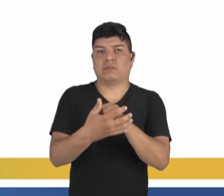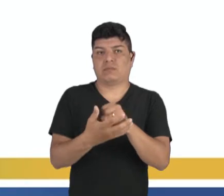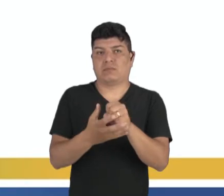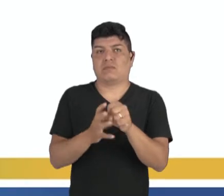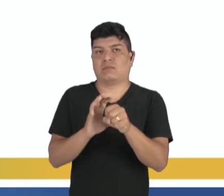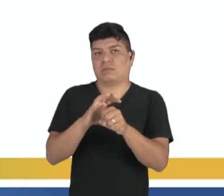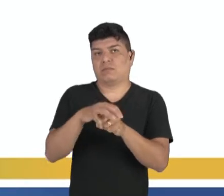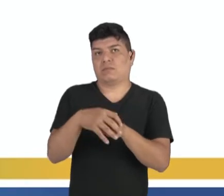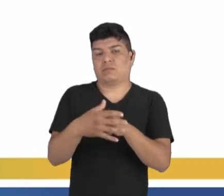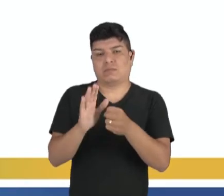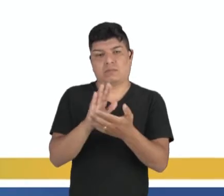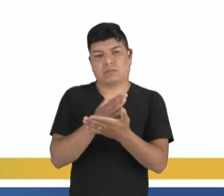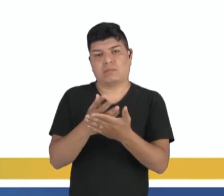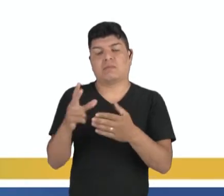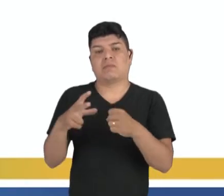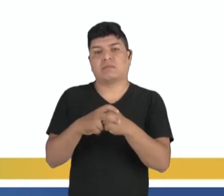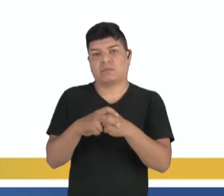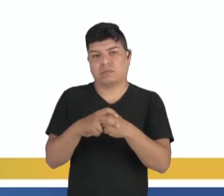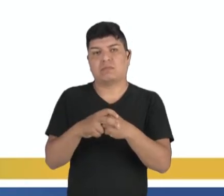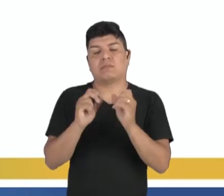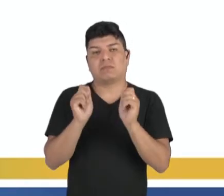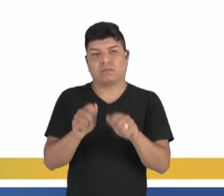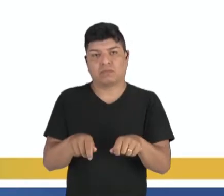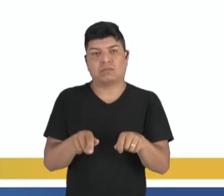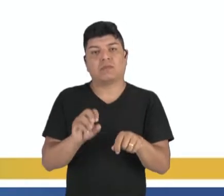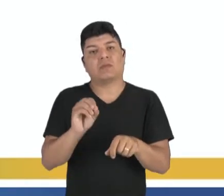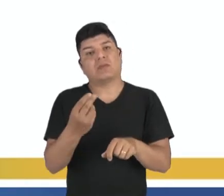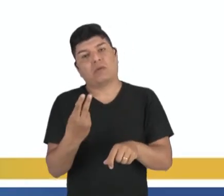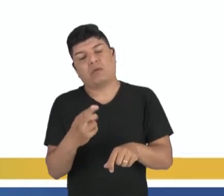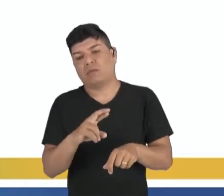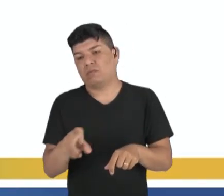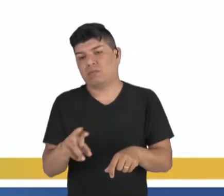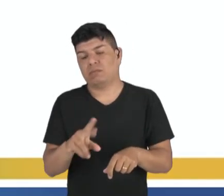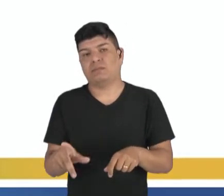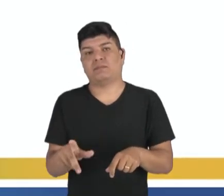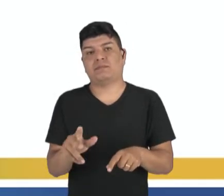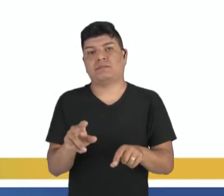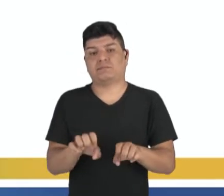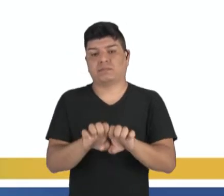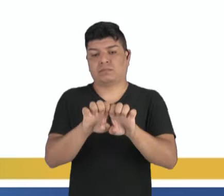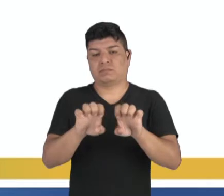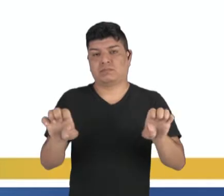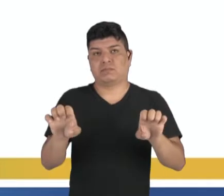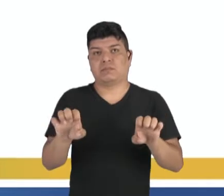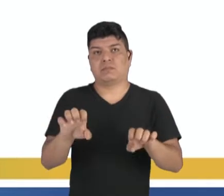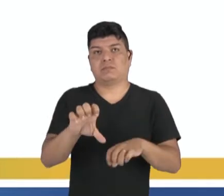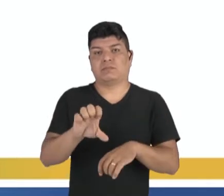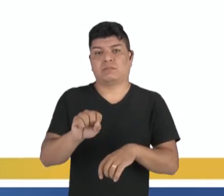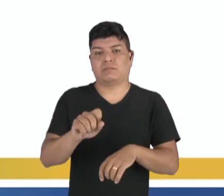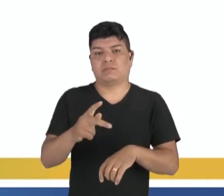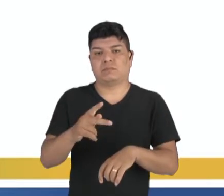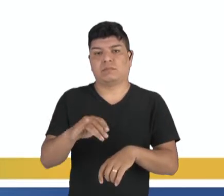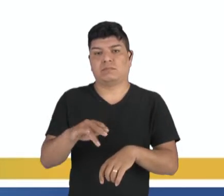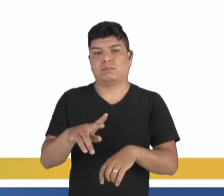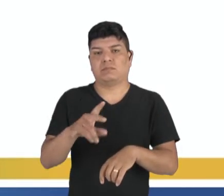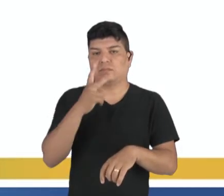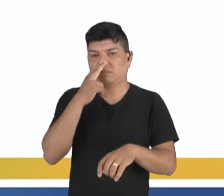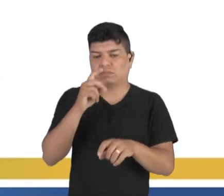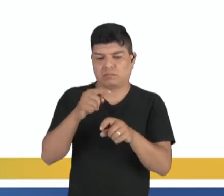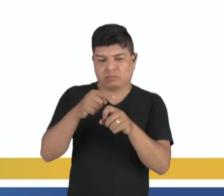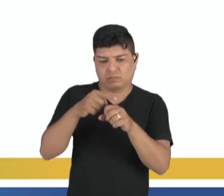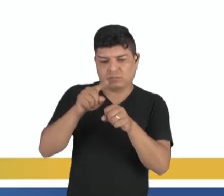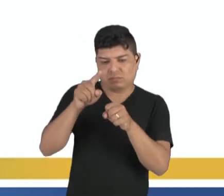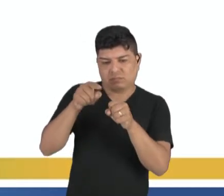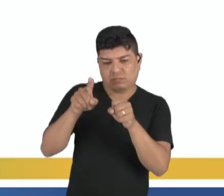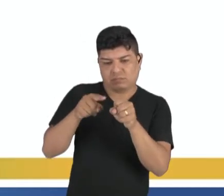o capsídio de alguns vírus. E ele pode ou não apresentar uma estrutura chamada de espículas, que parecem espinhos,